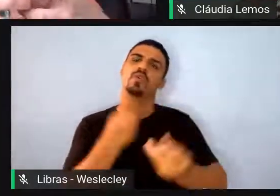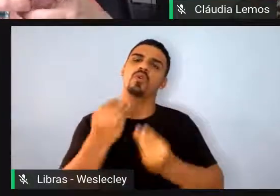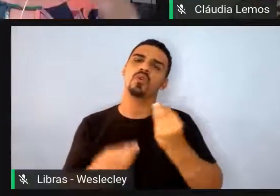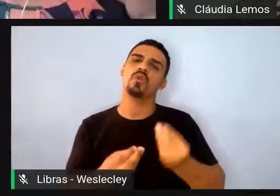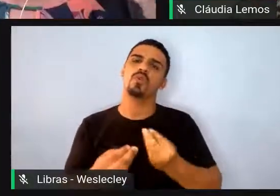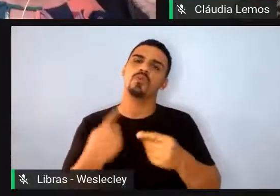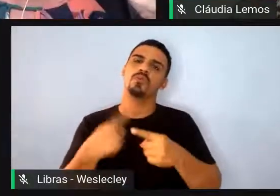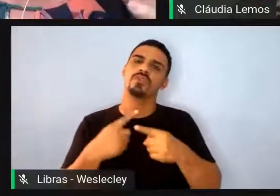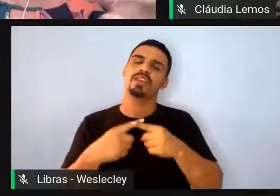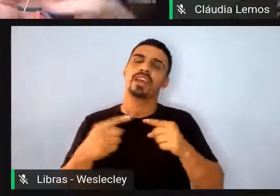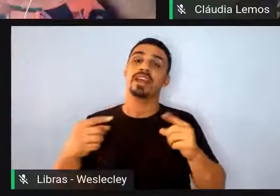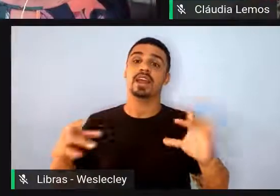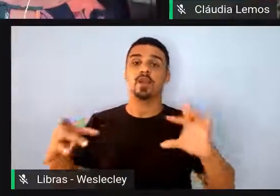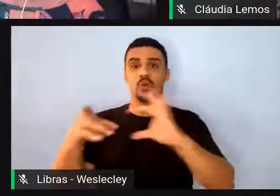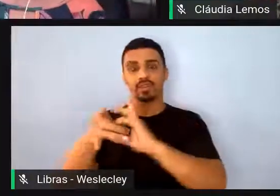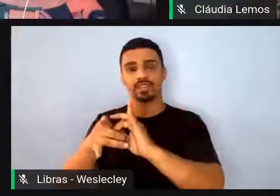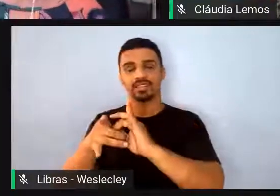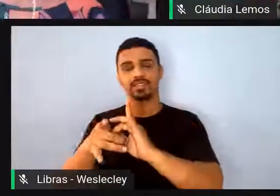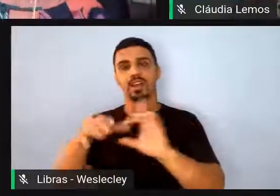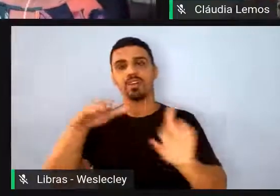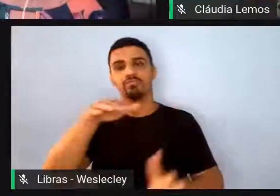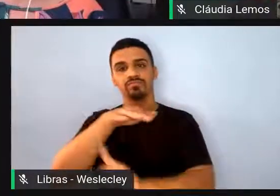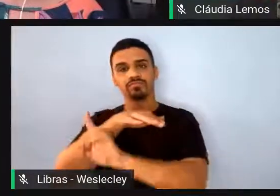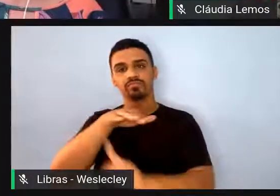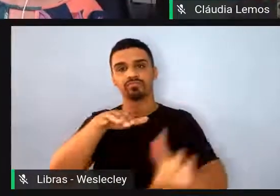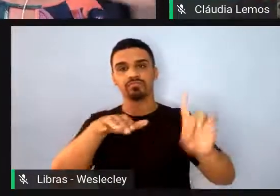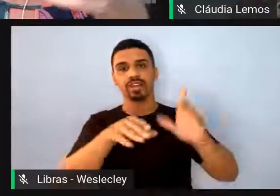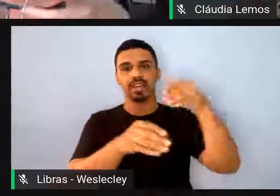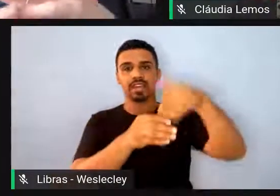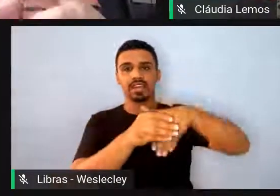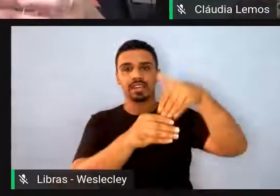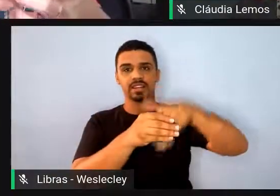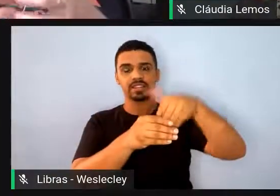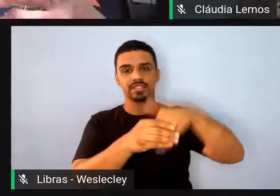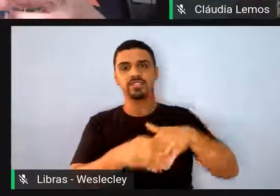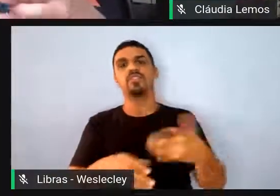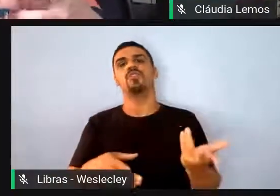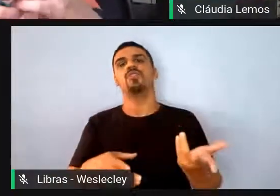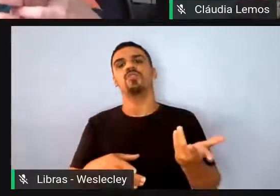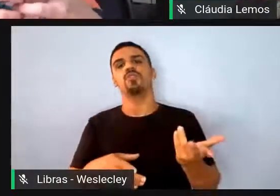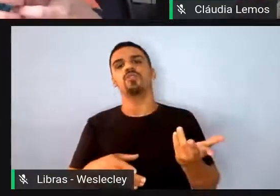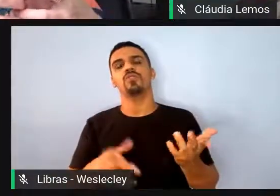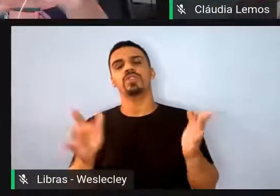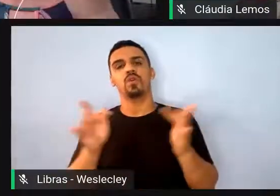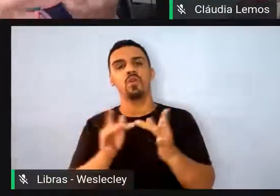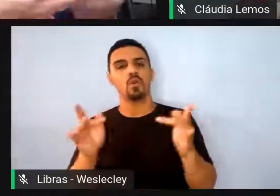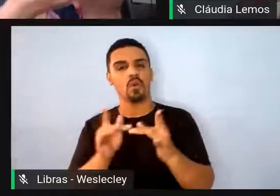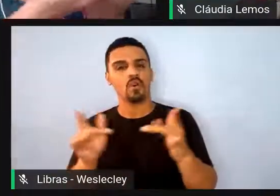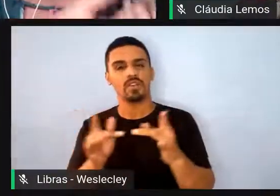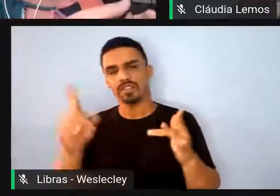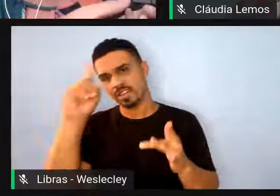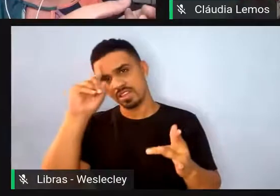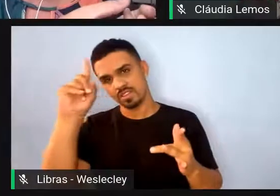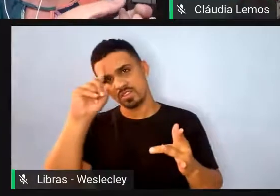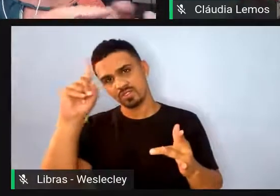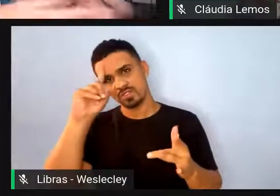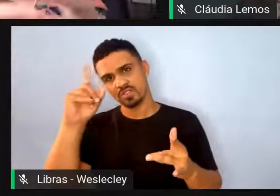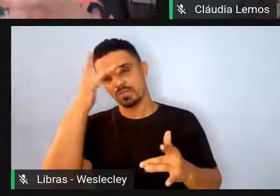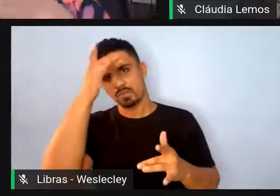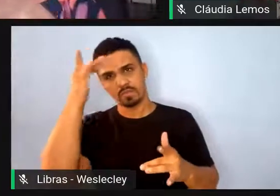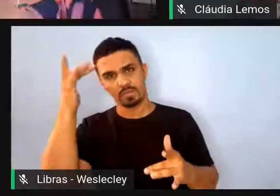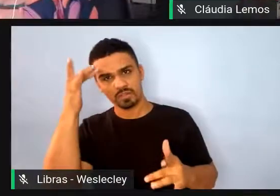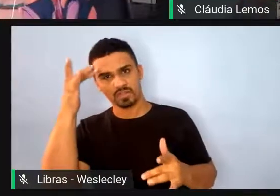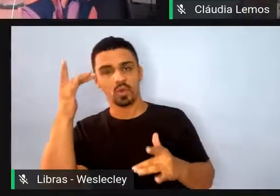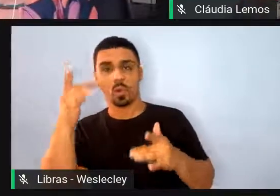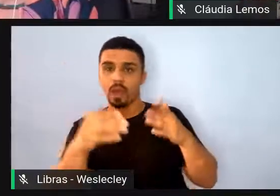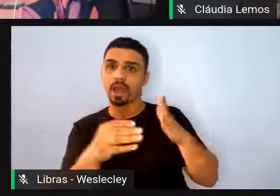elo constante entre os mandatos, entre as eleições, né? Serve de um contato constante entre quem elegeu